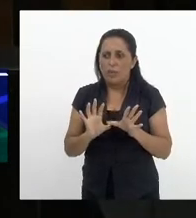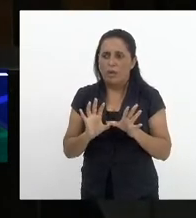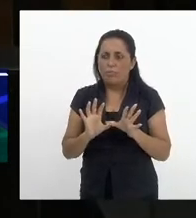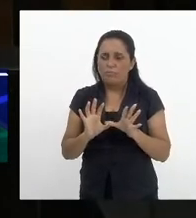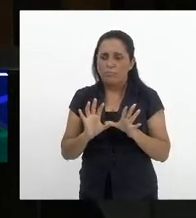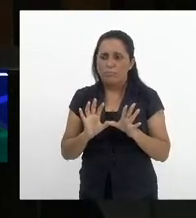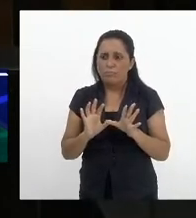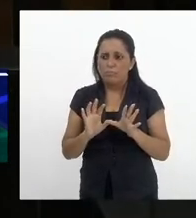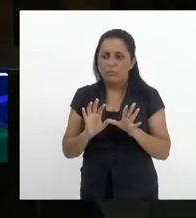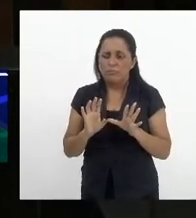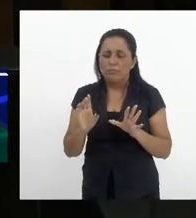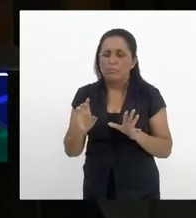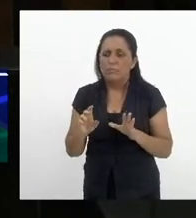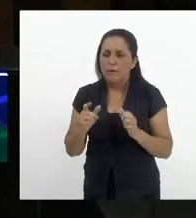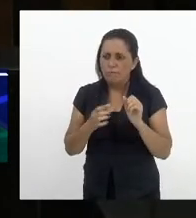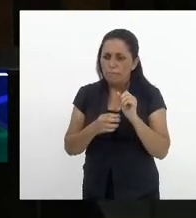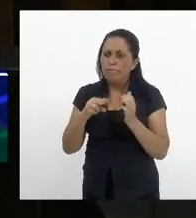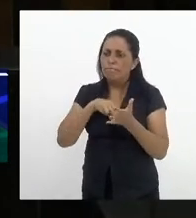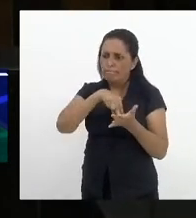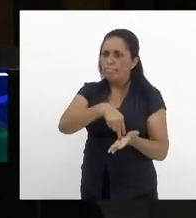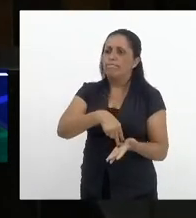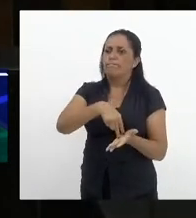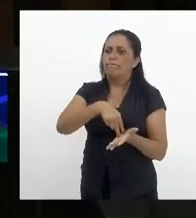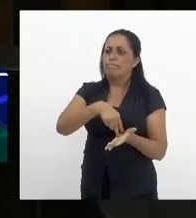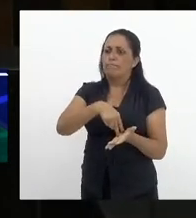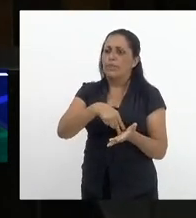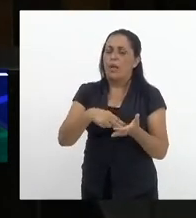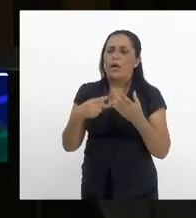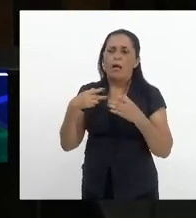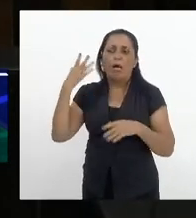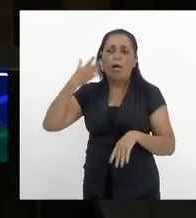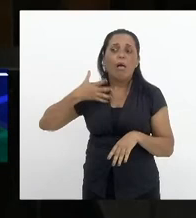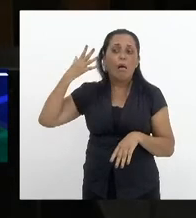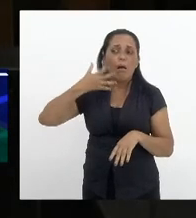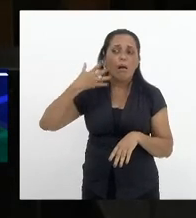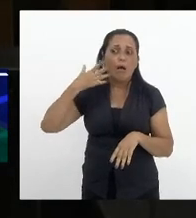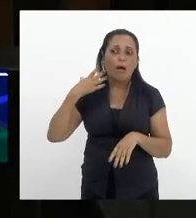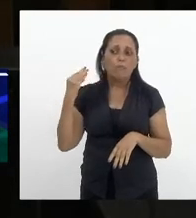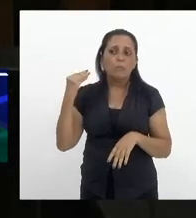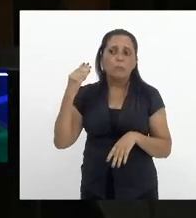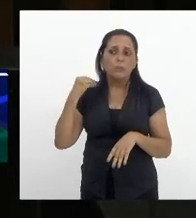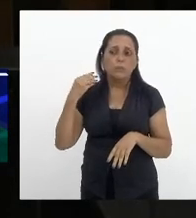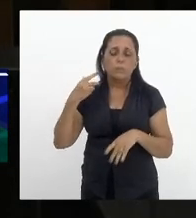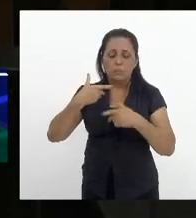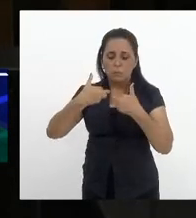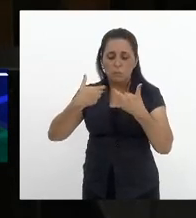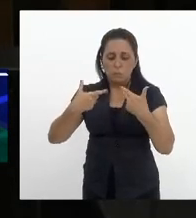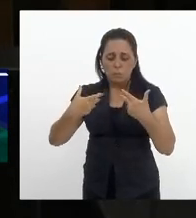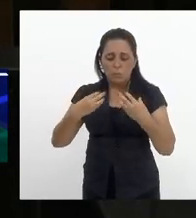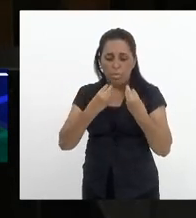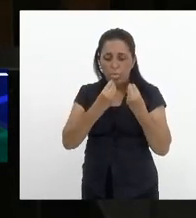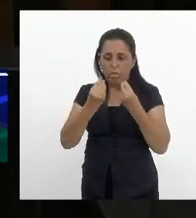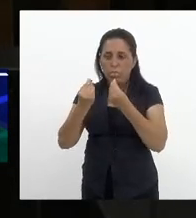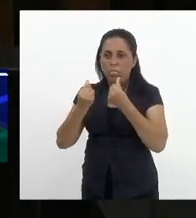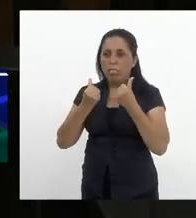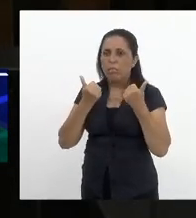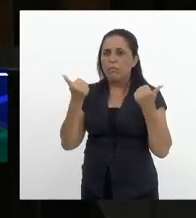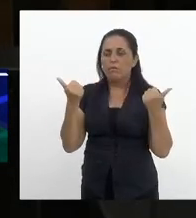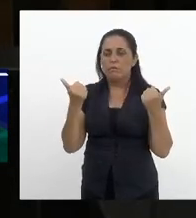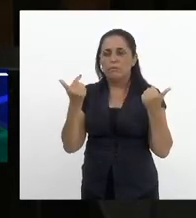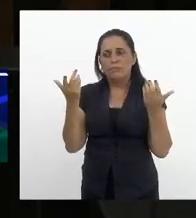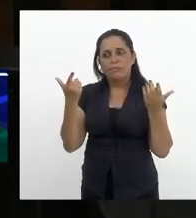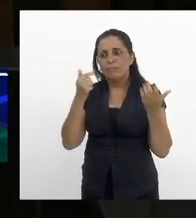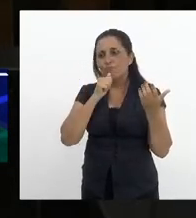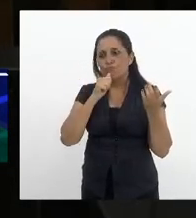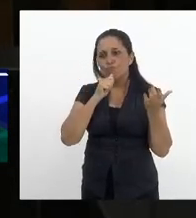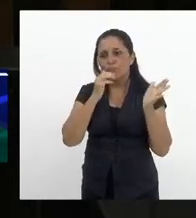ceder por discursos messiânicos e fora de